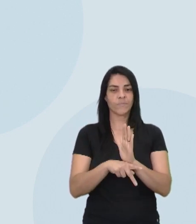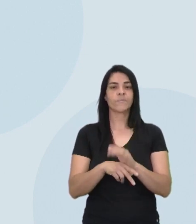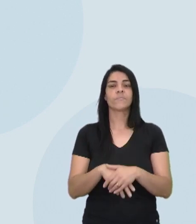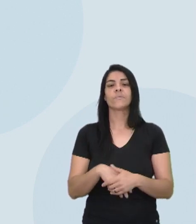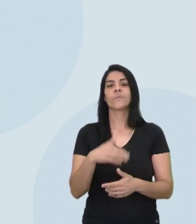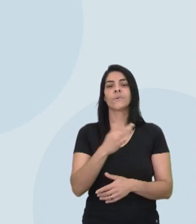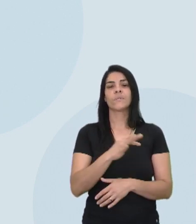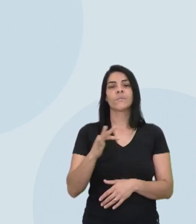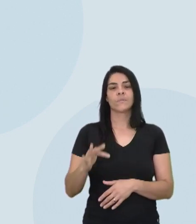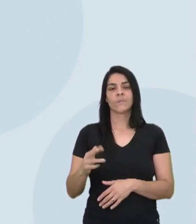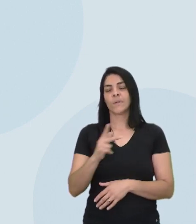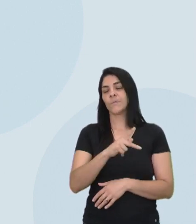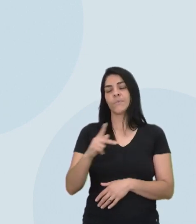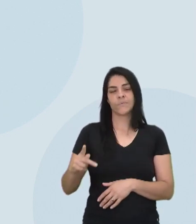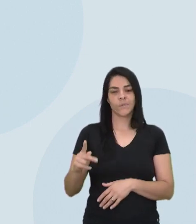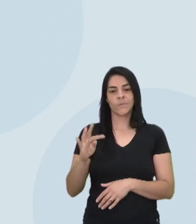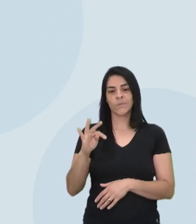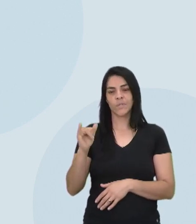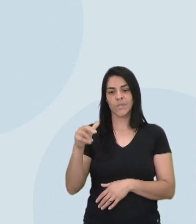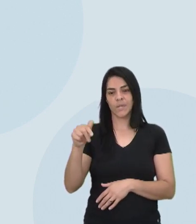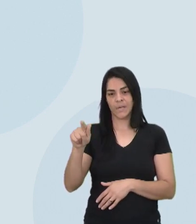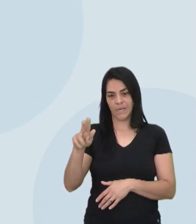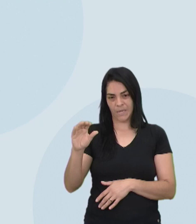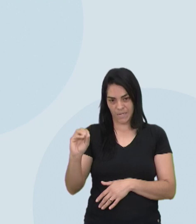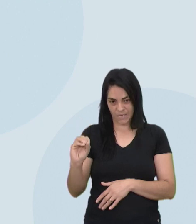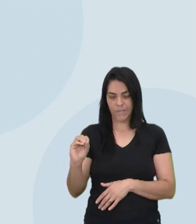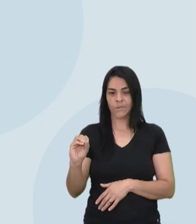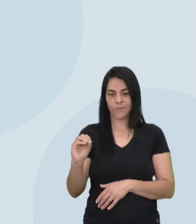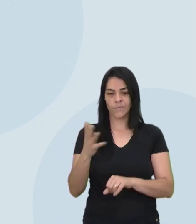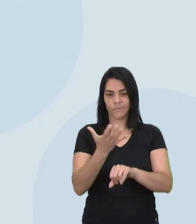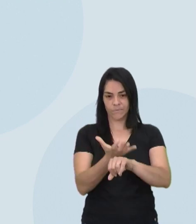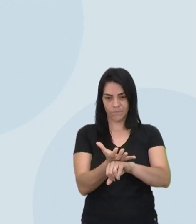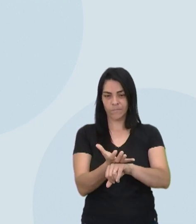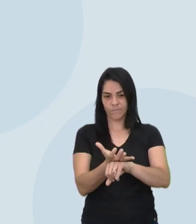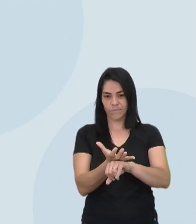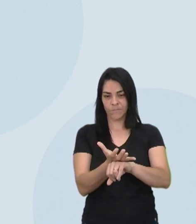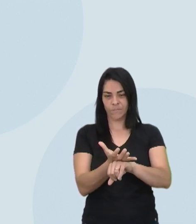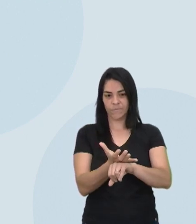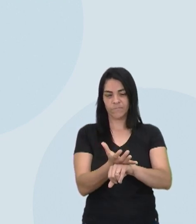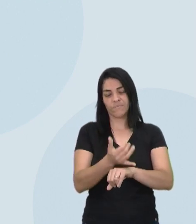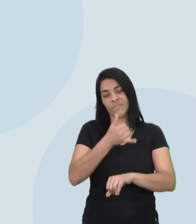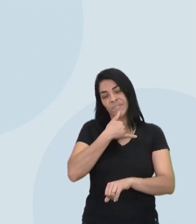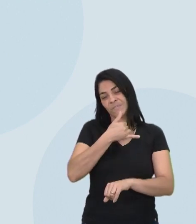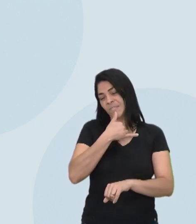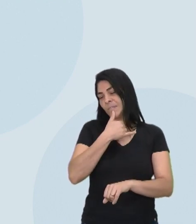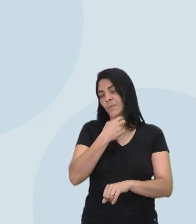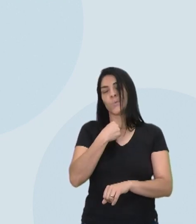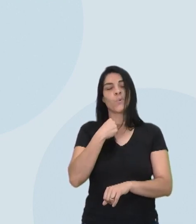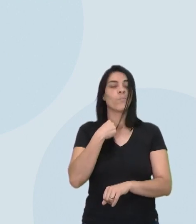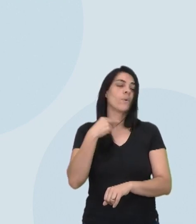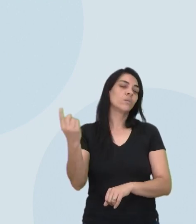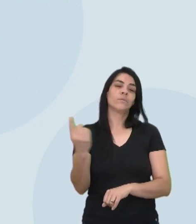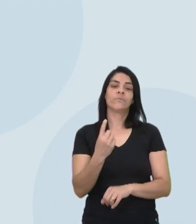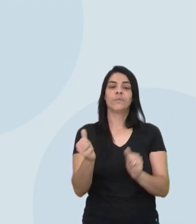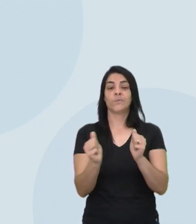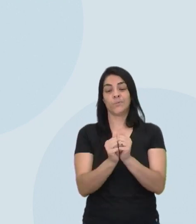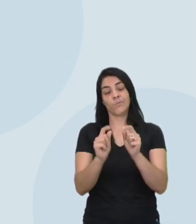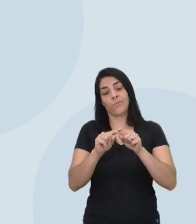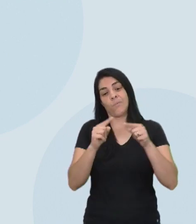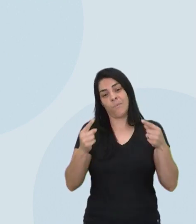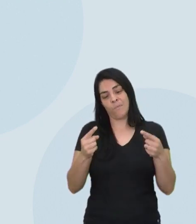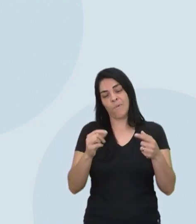né, que está à frente desse componente. Infelizmente, ele não pôde estar aqui com a gente, mas